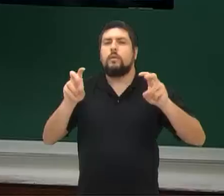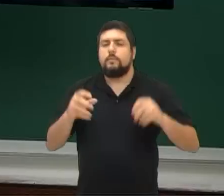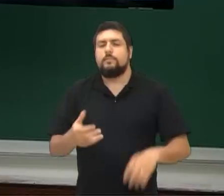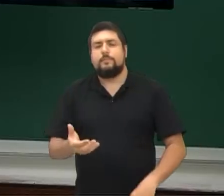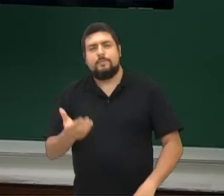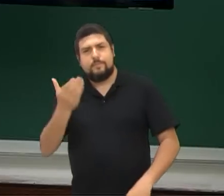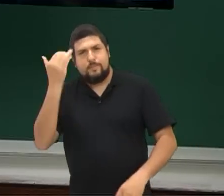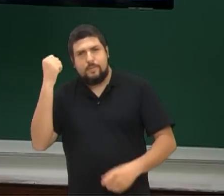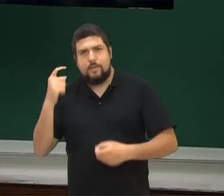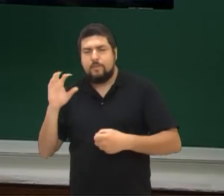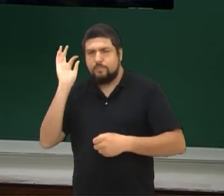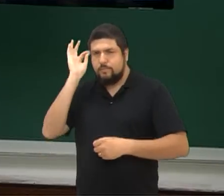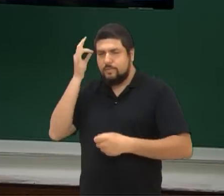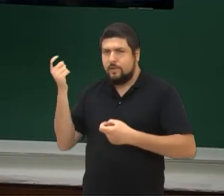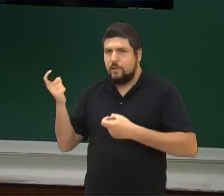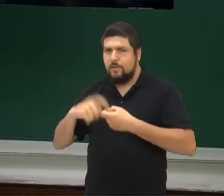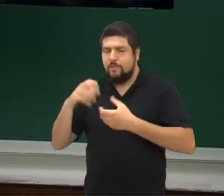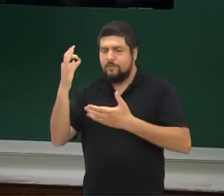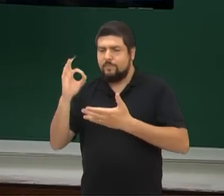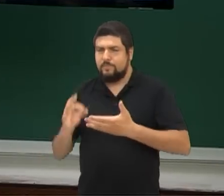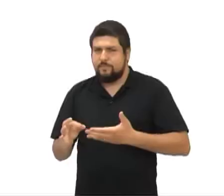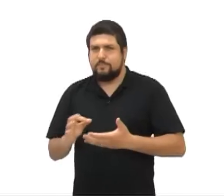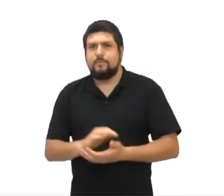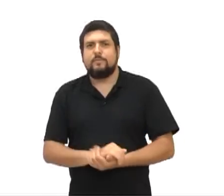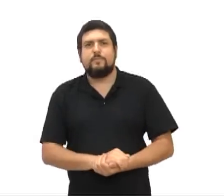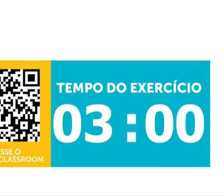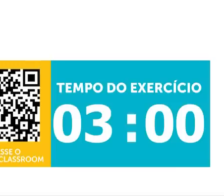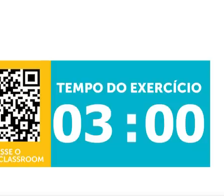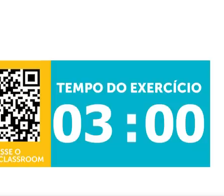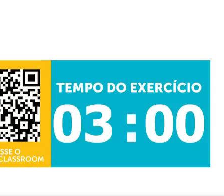tempinho para você e a gente já volta porque essa é bem fácil.